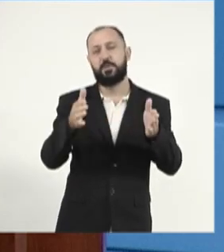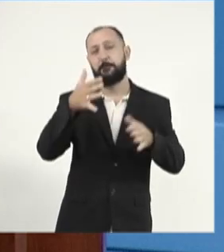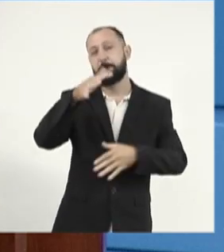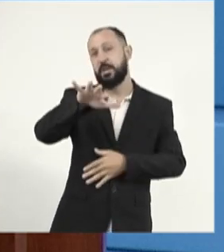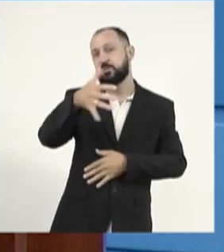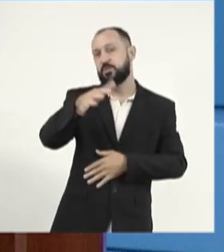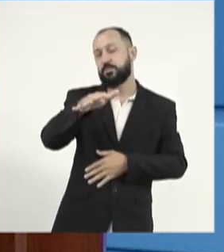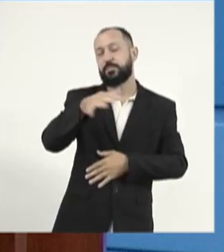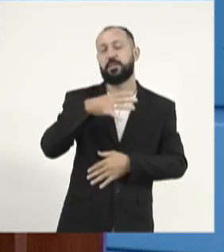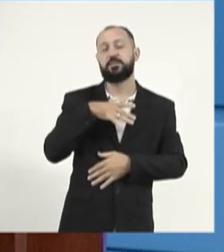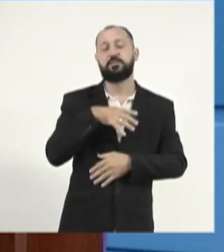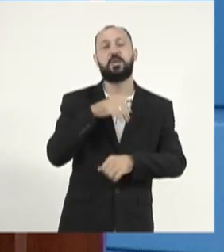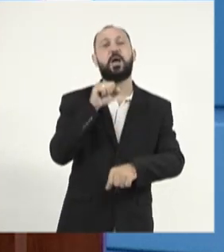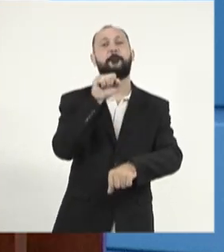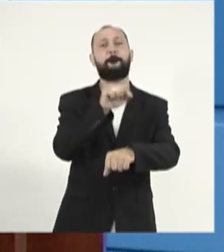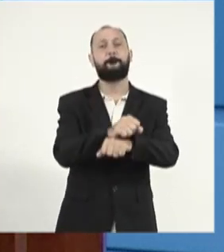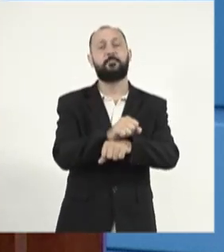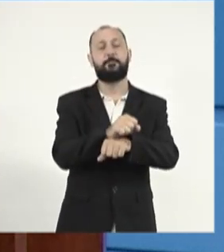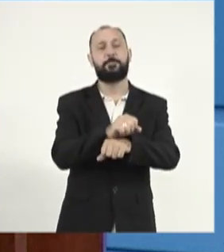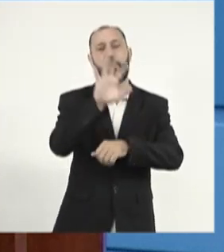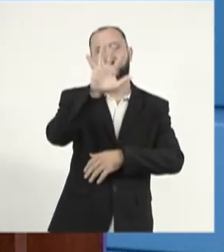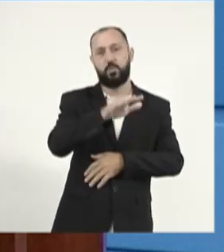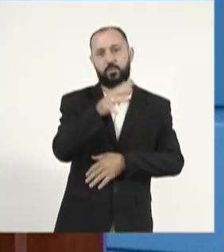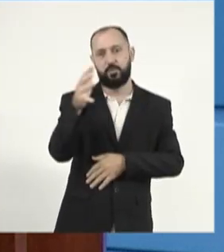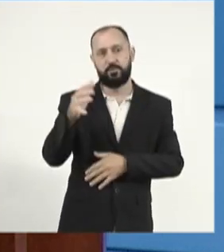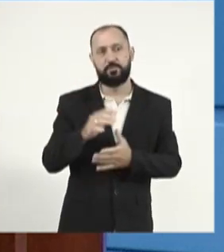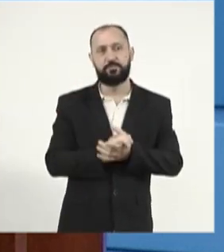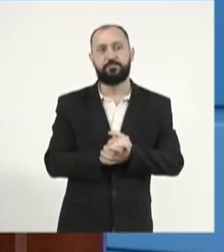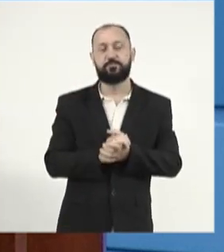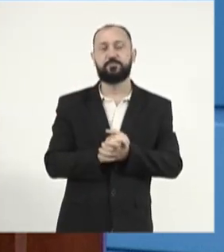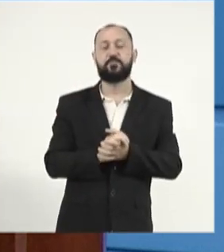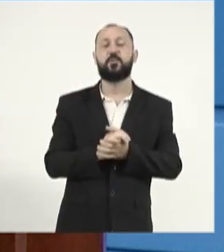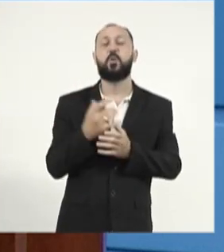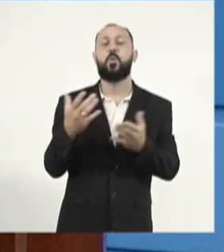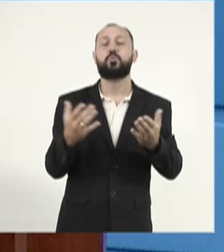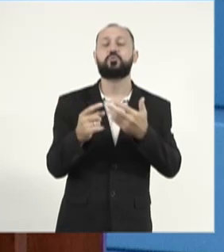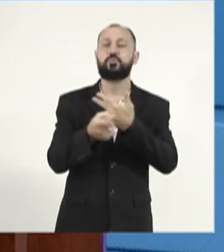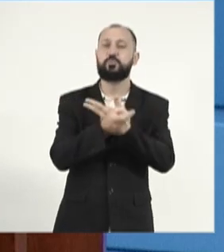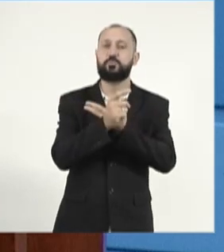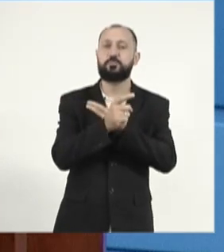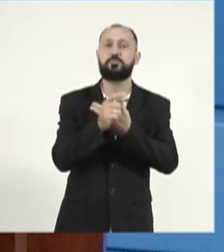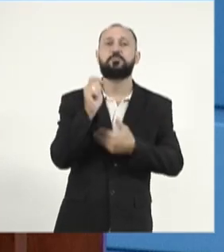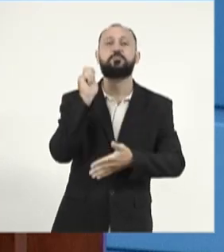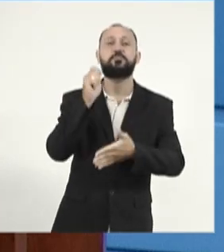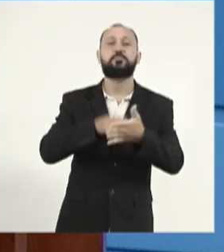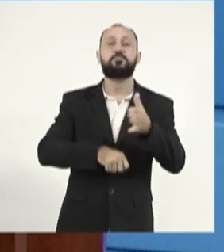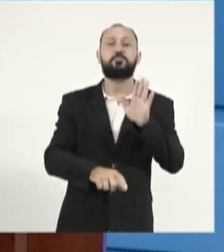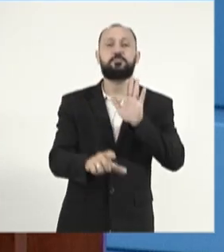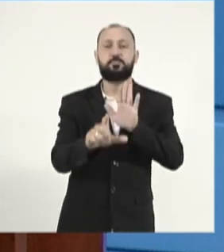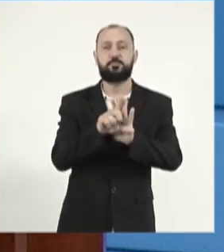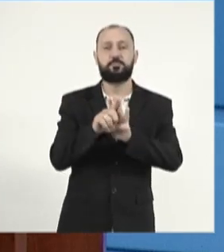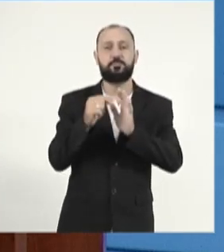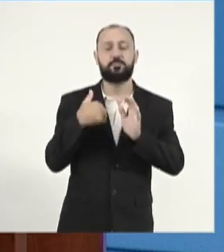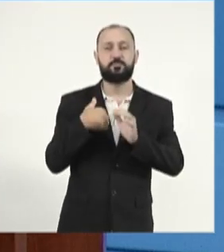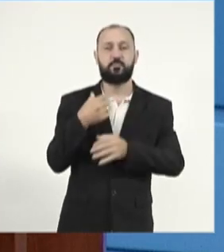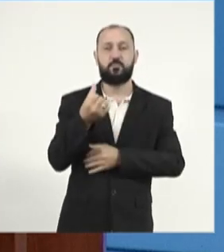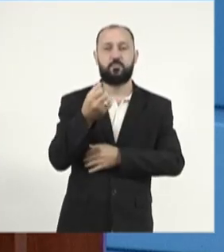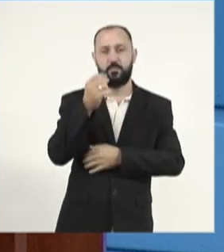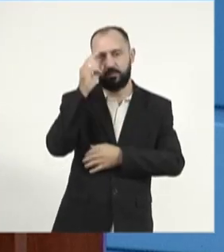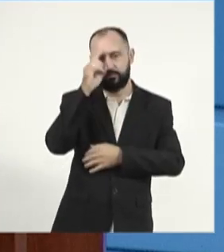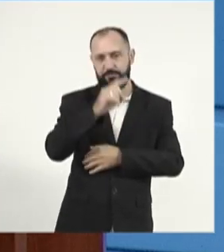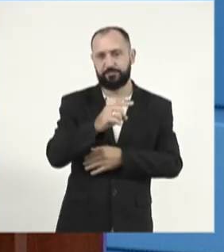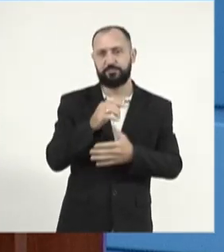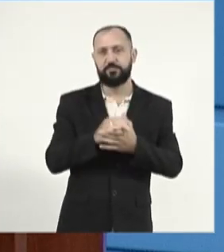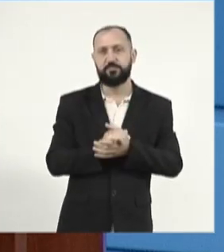pelo menos, a suspensão do cronograma. O Poder Executivo regulamentará esta lei no prazo de 60